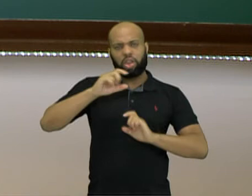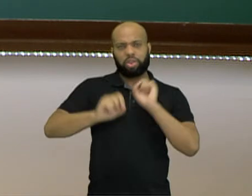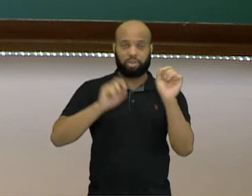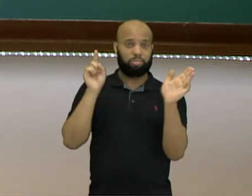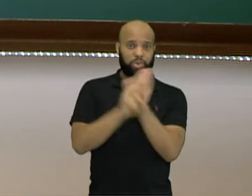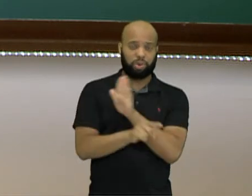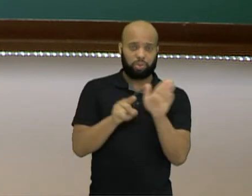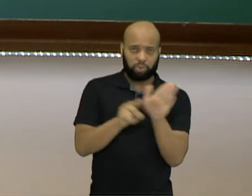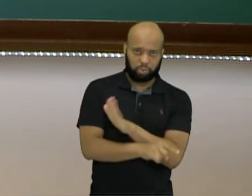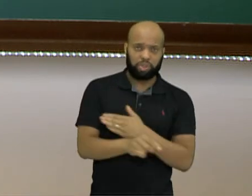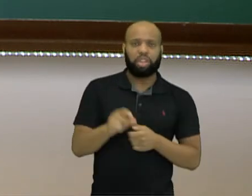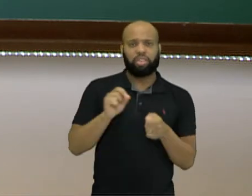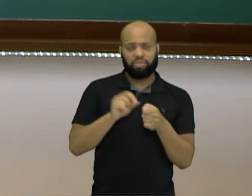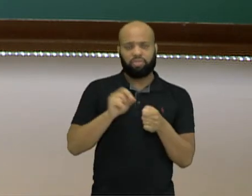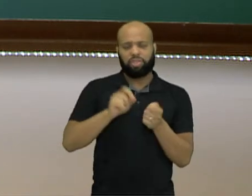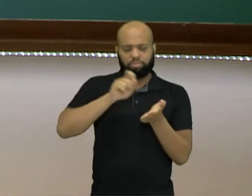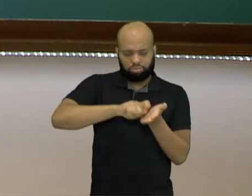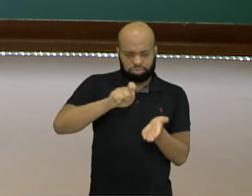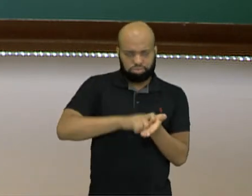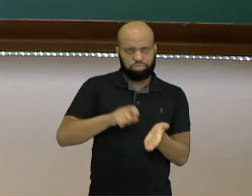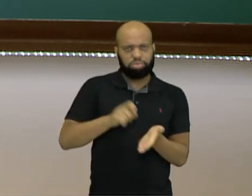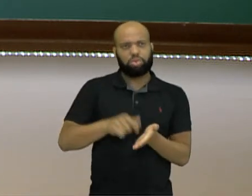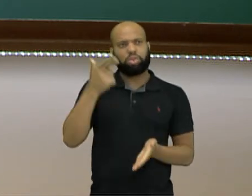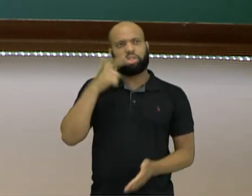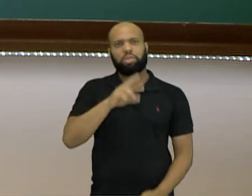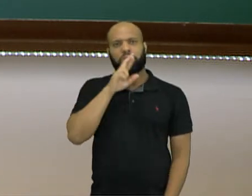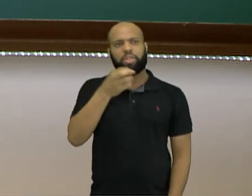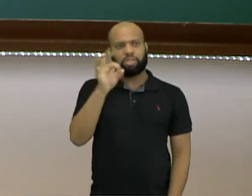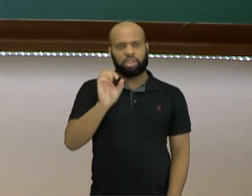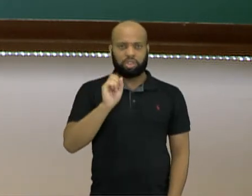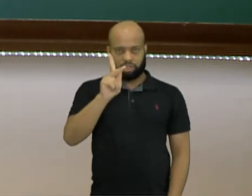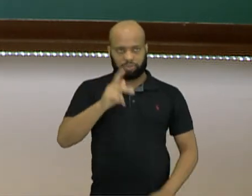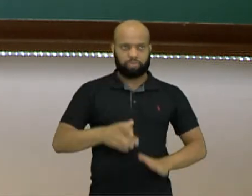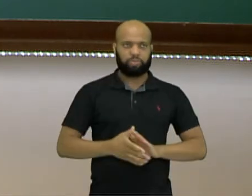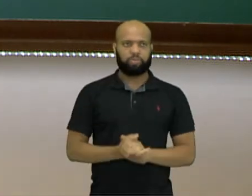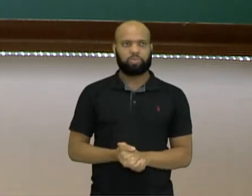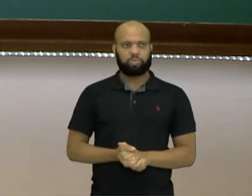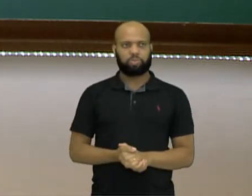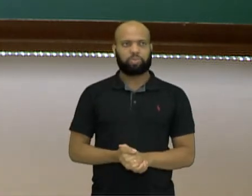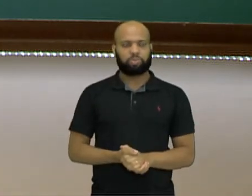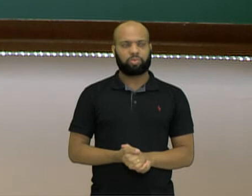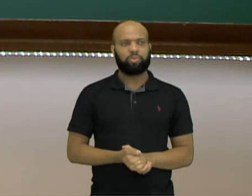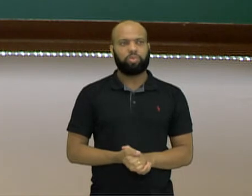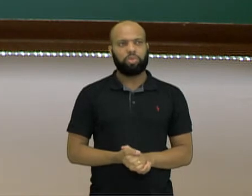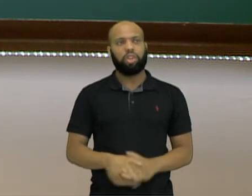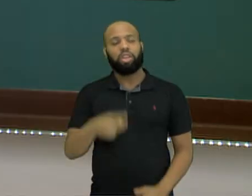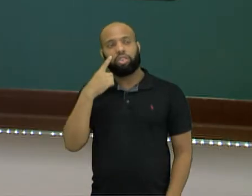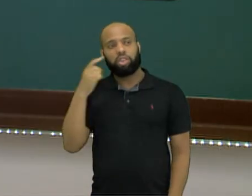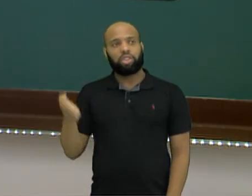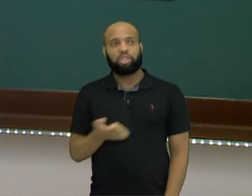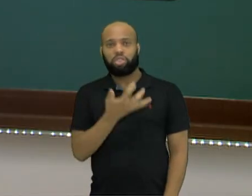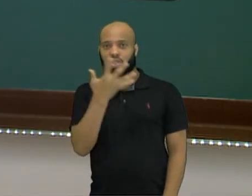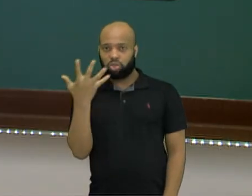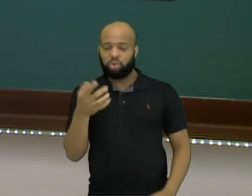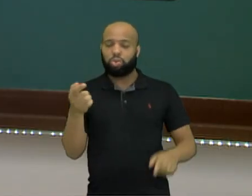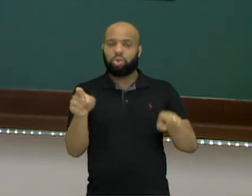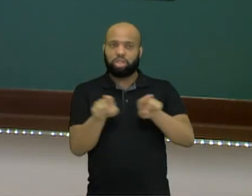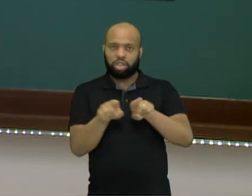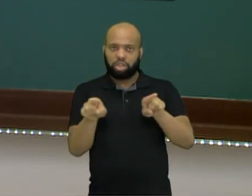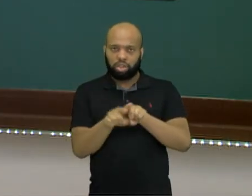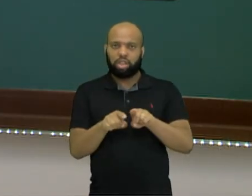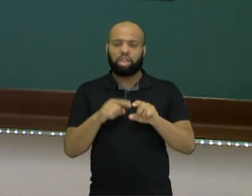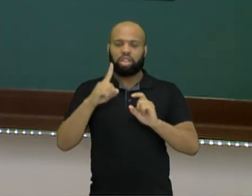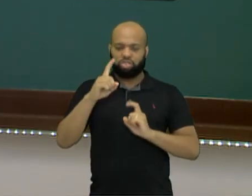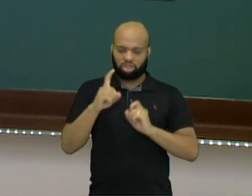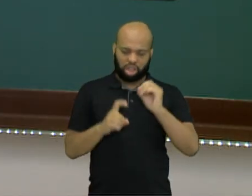te pedindo, faça suas anotações, que aí fica fácil de resolver. Tudo bem? Aqui o número de gametas novamente, mostrando para vocês,